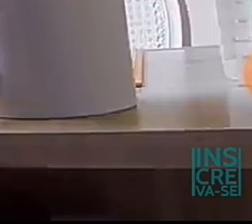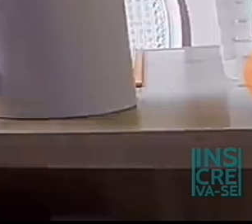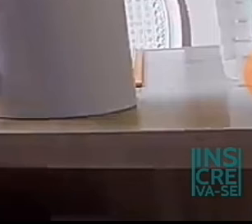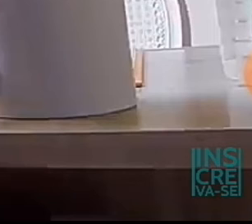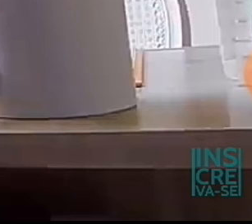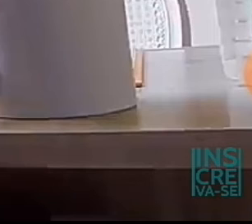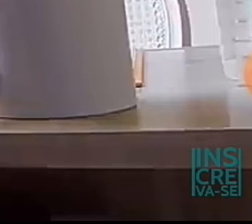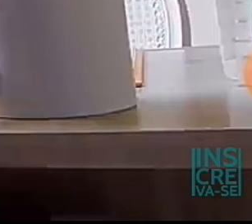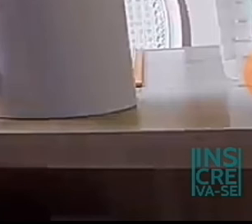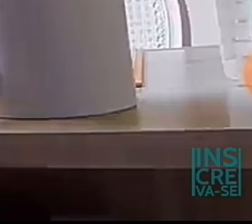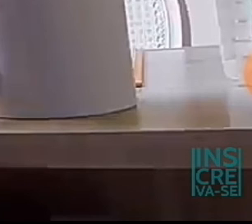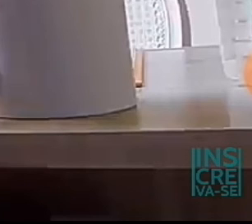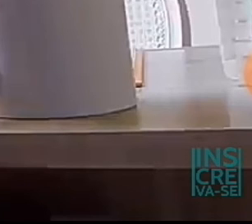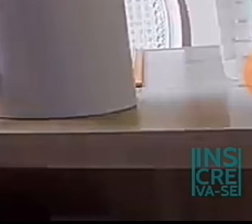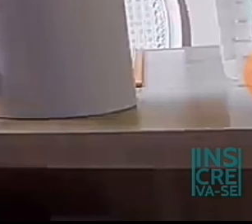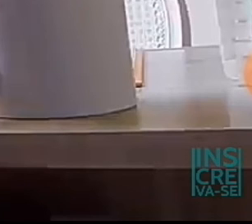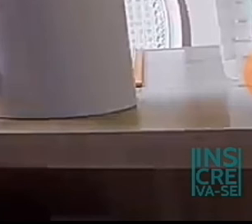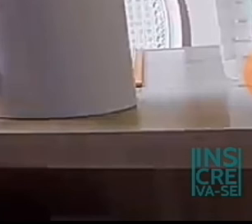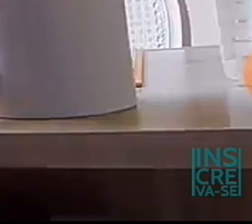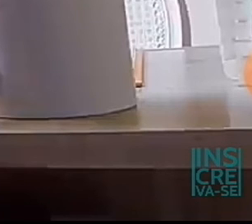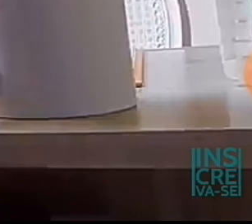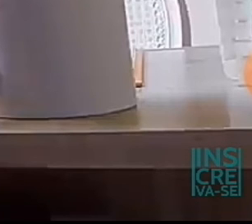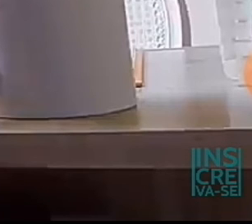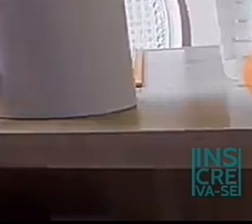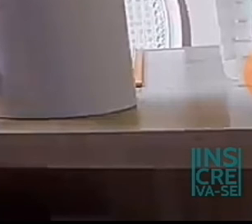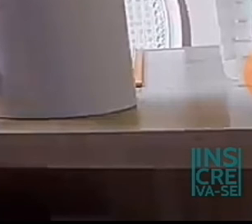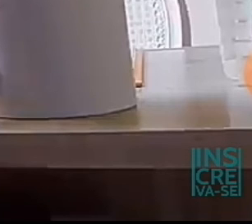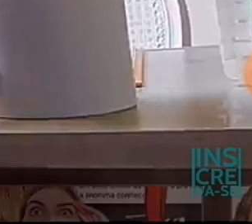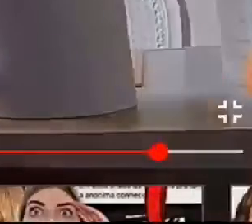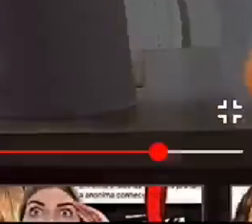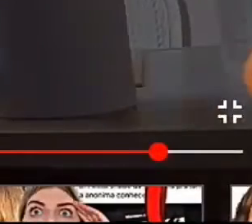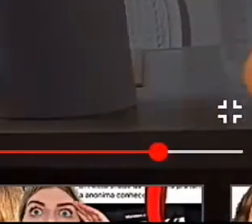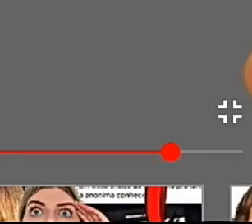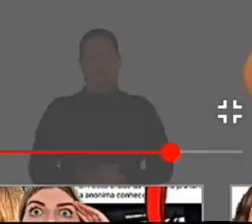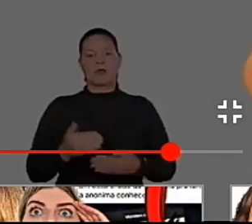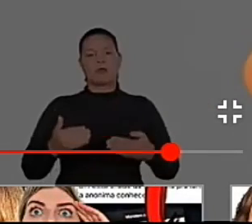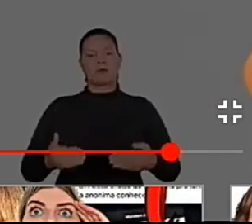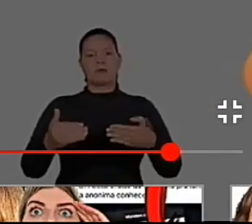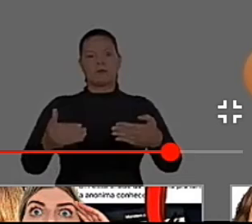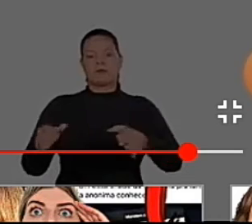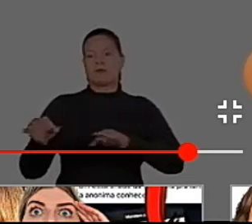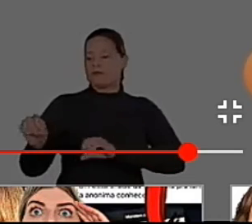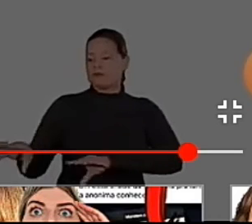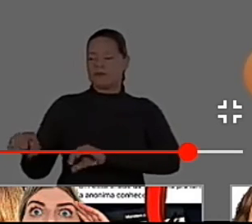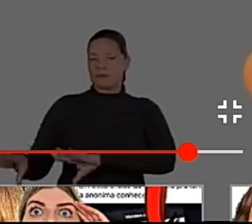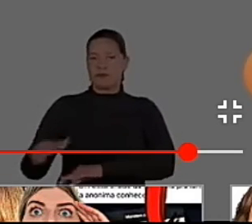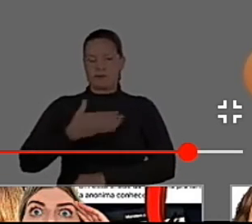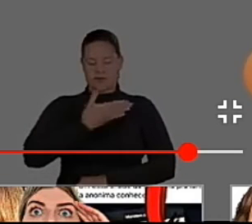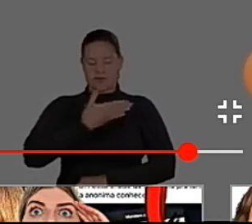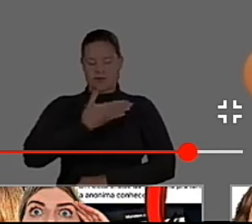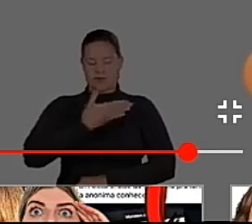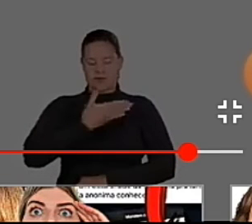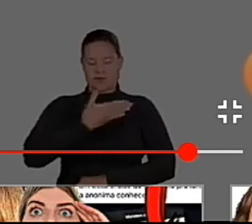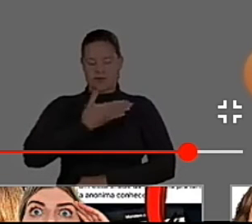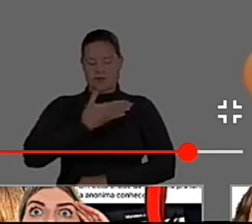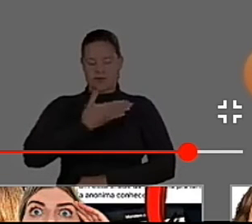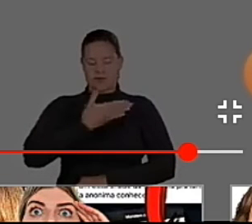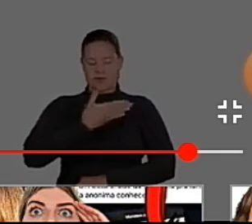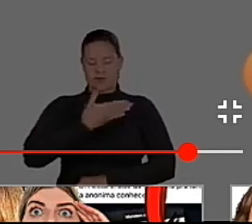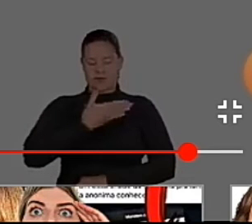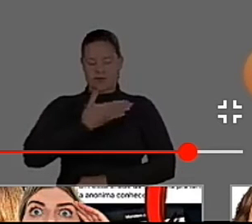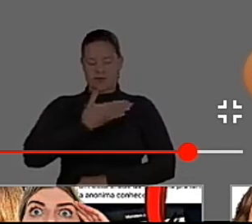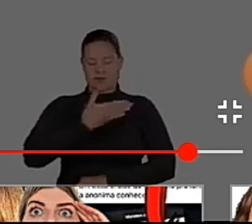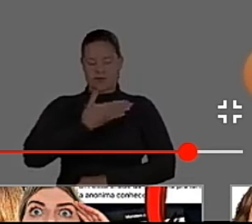sou classe média tem esse tripé. Mas menino, hein? Ministério da Educação, governo. Então foi isso,